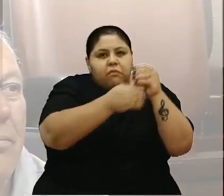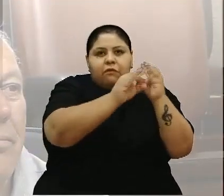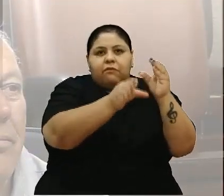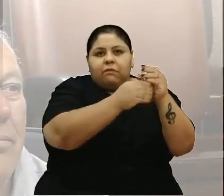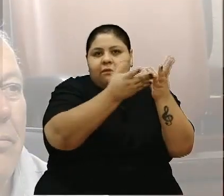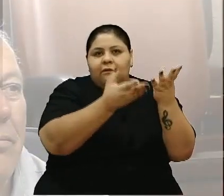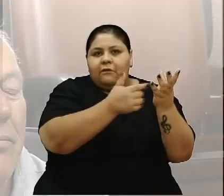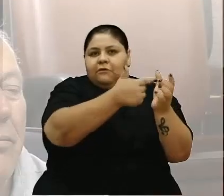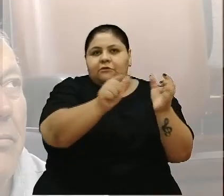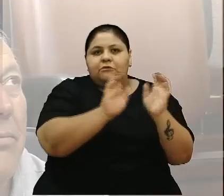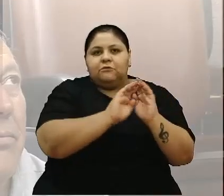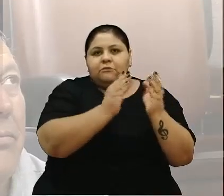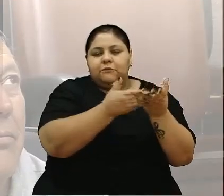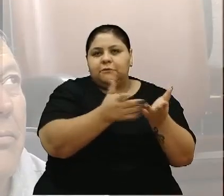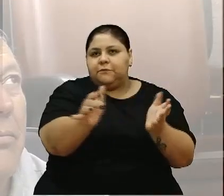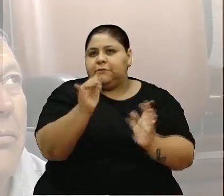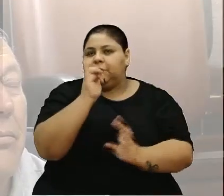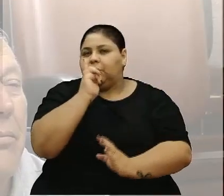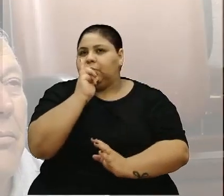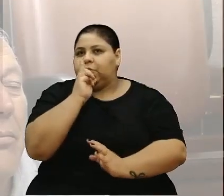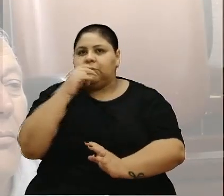Por exemplo, o vereador